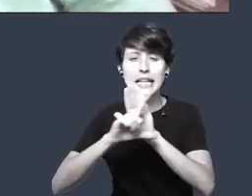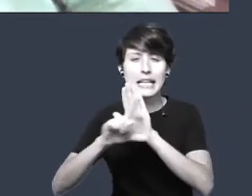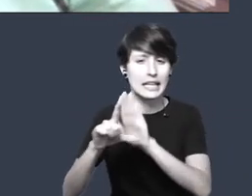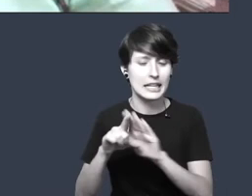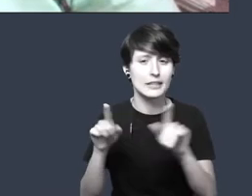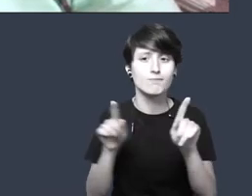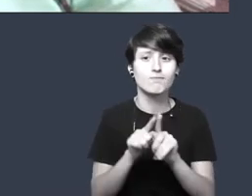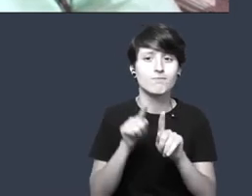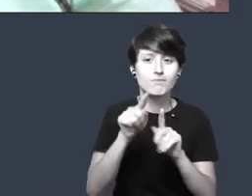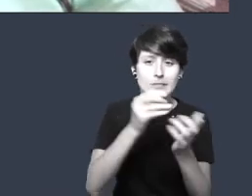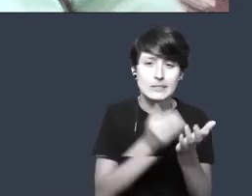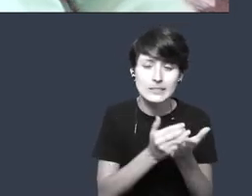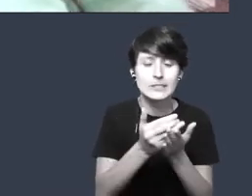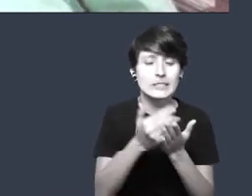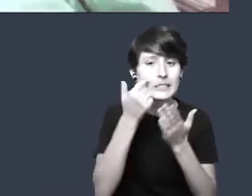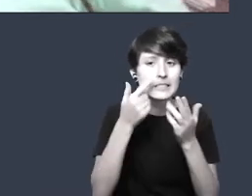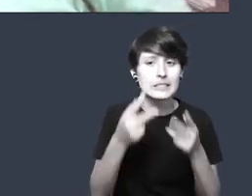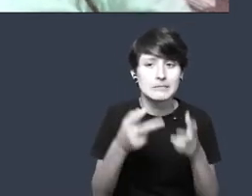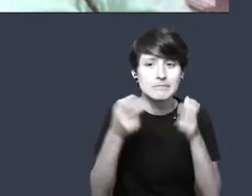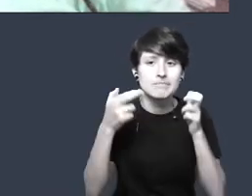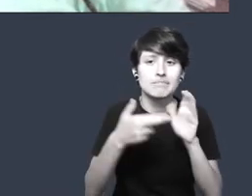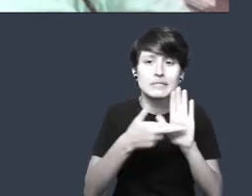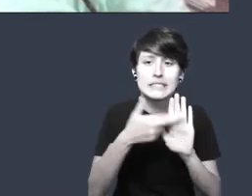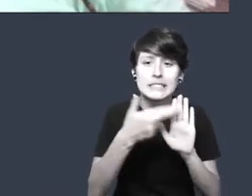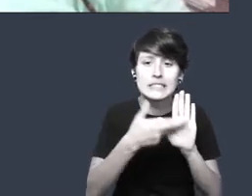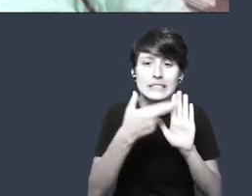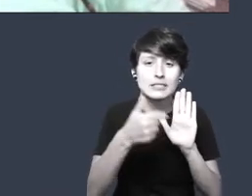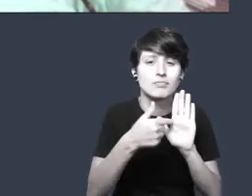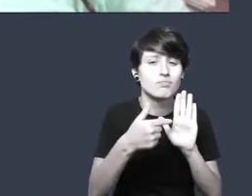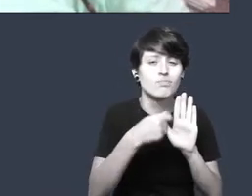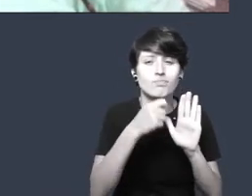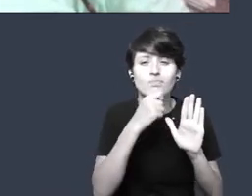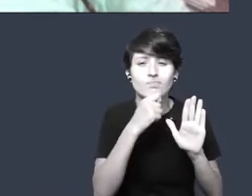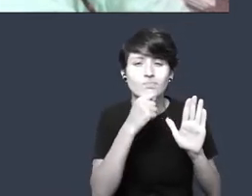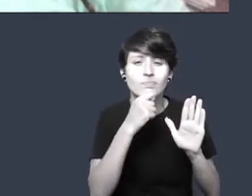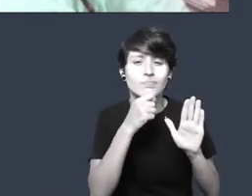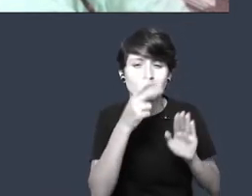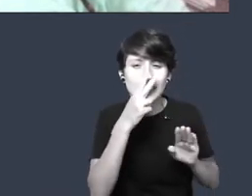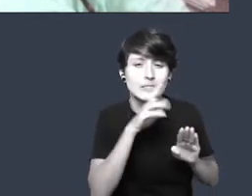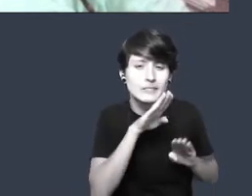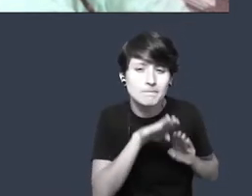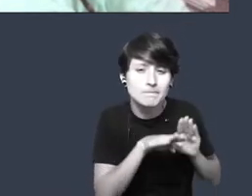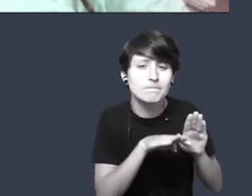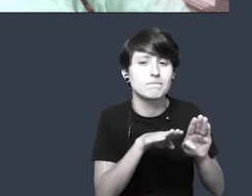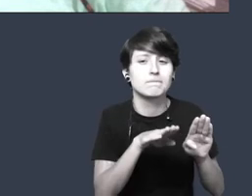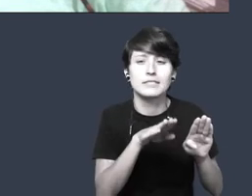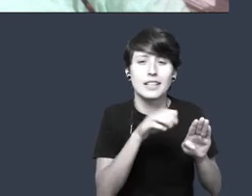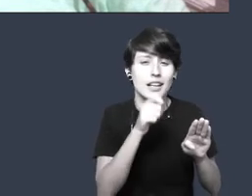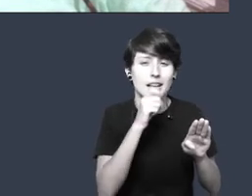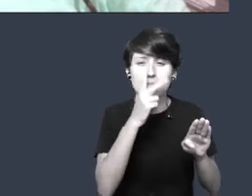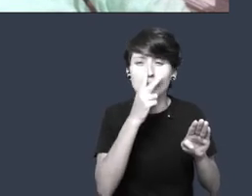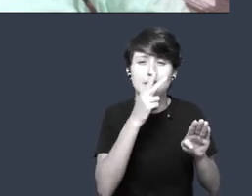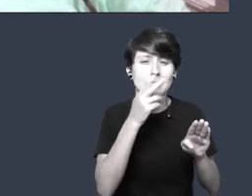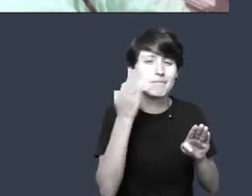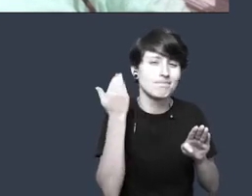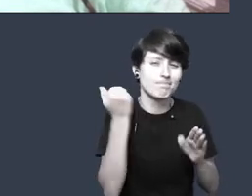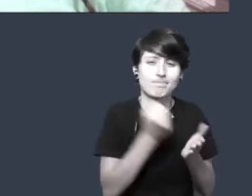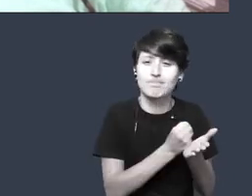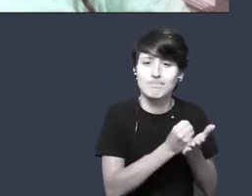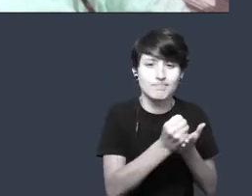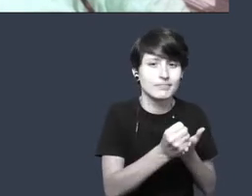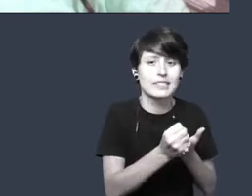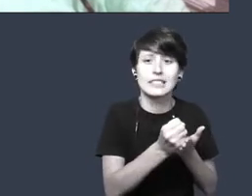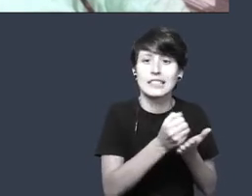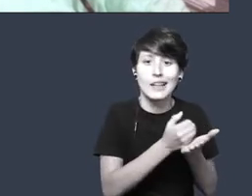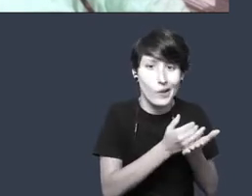Você está começando a ver a regulamentação em relação a isso. Ainda está se engatinhando, está muito lá atrás, né? Mas está começando, essa